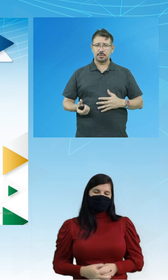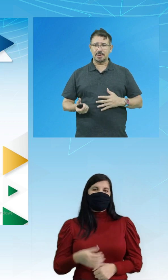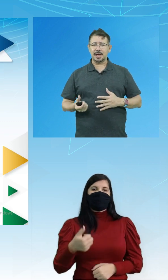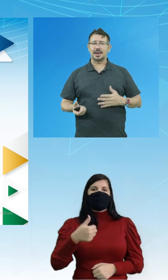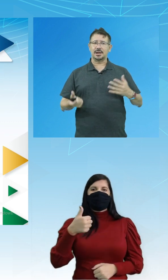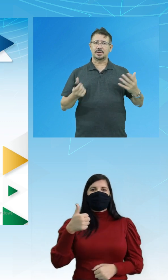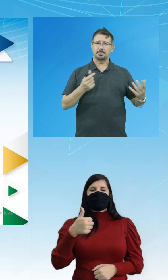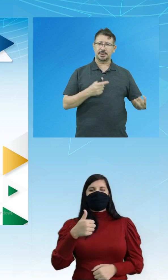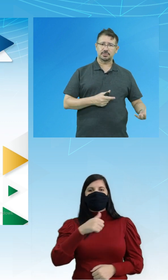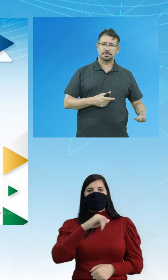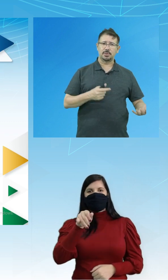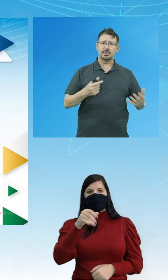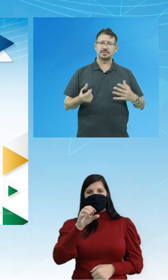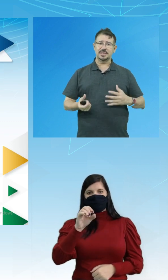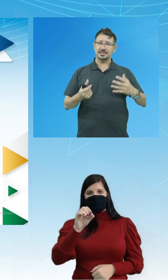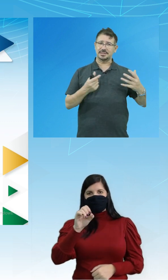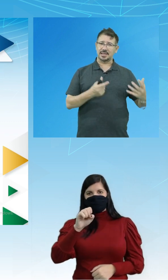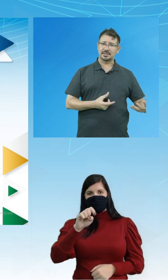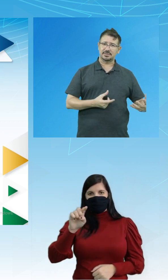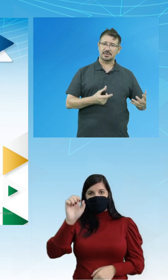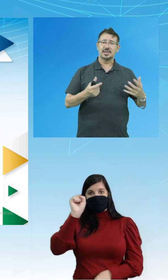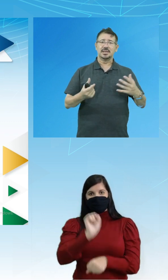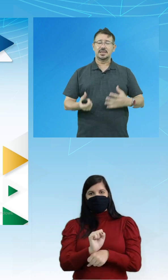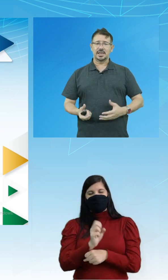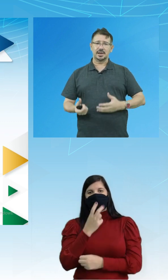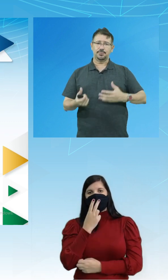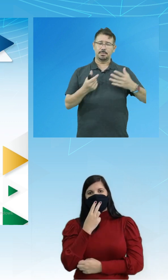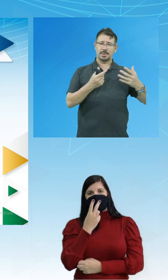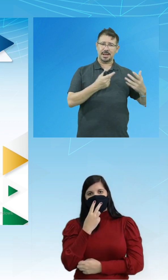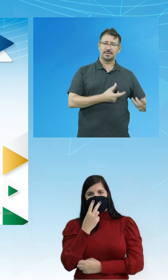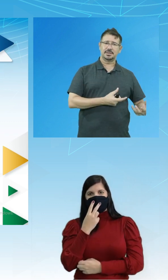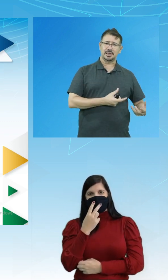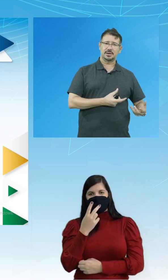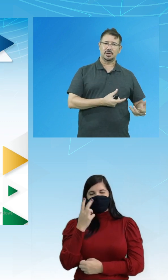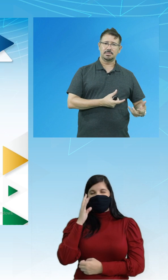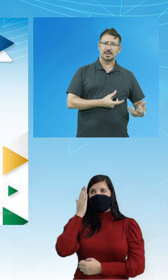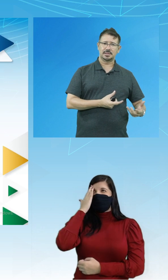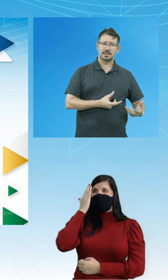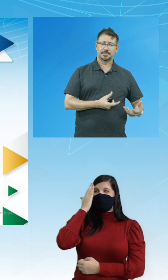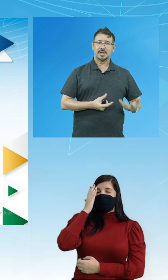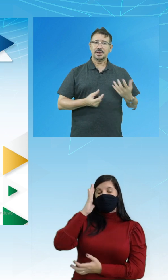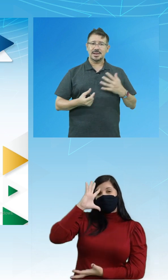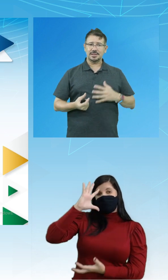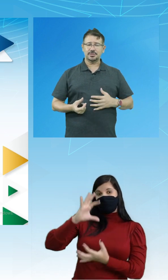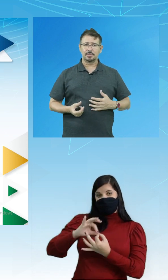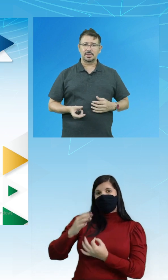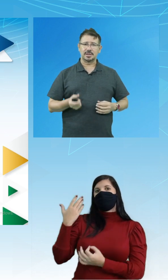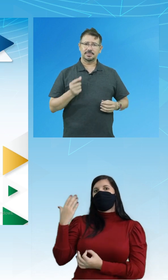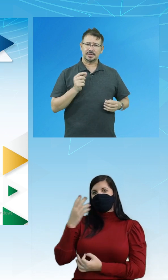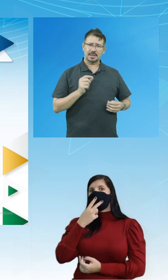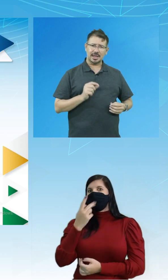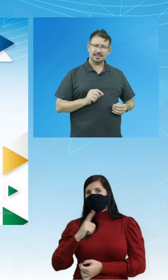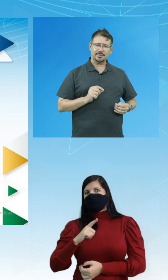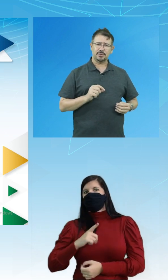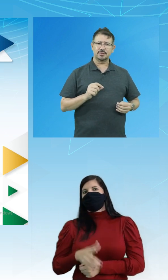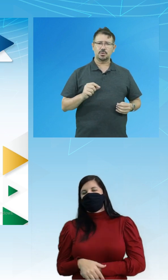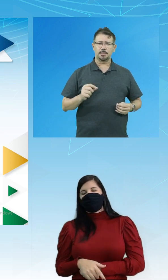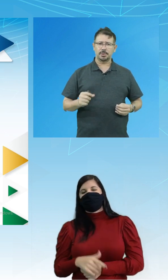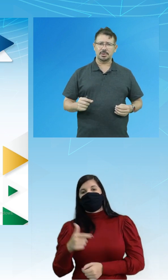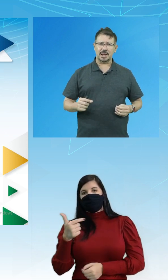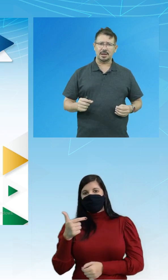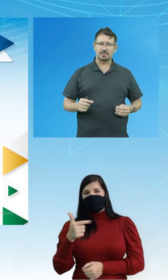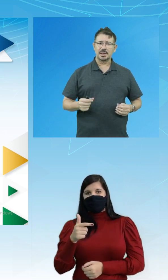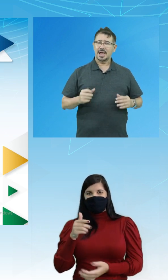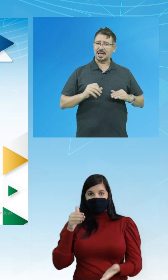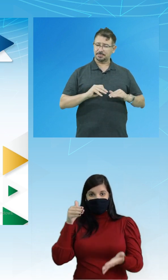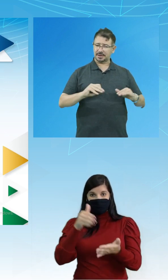de fumar, claro que pressupõe-se, entende-se que ele fumava anteriormente. Na segunda, até você comprou